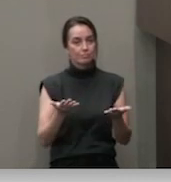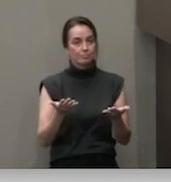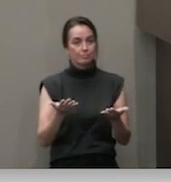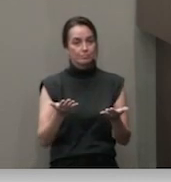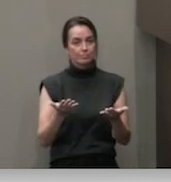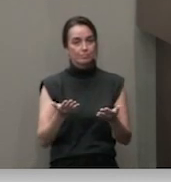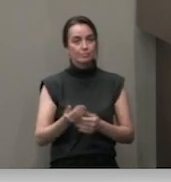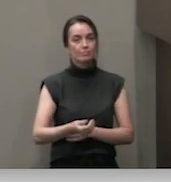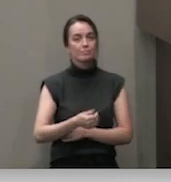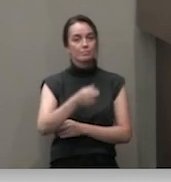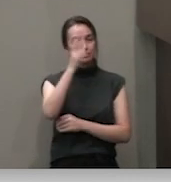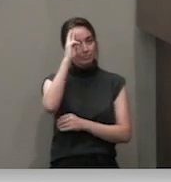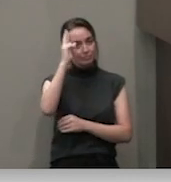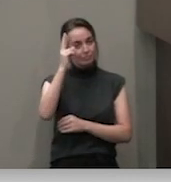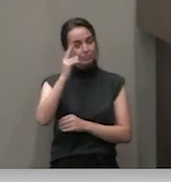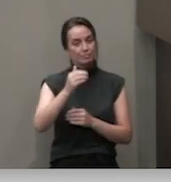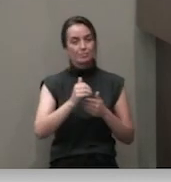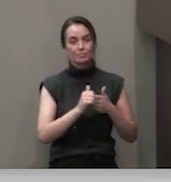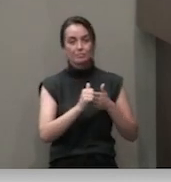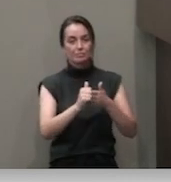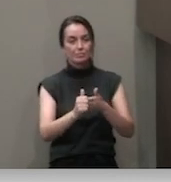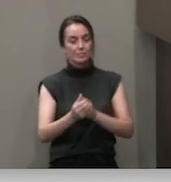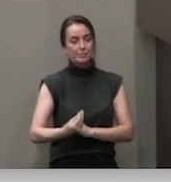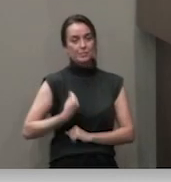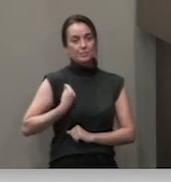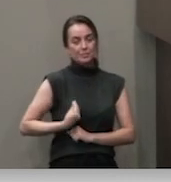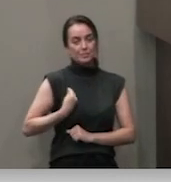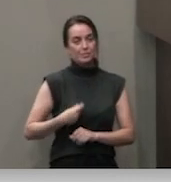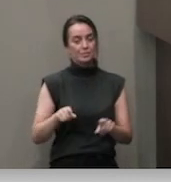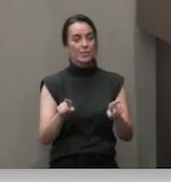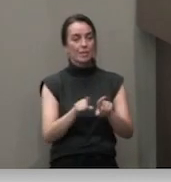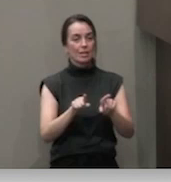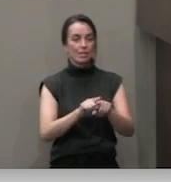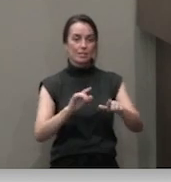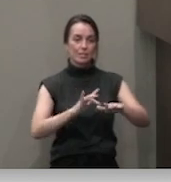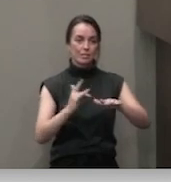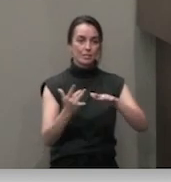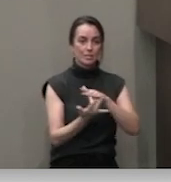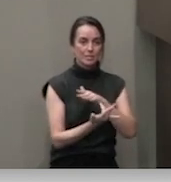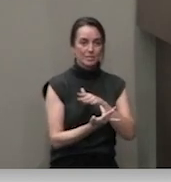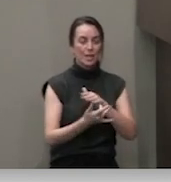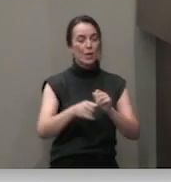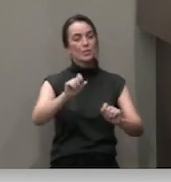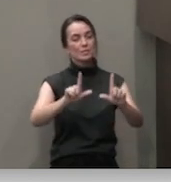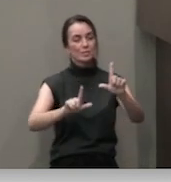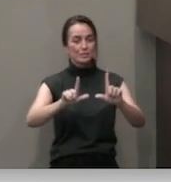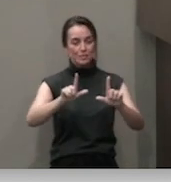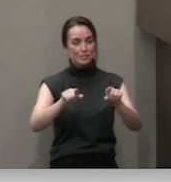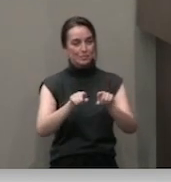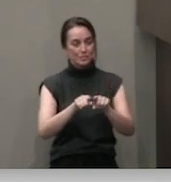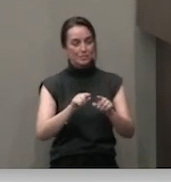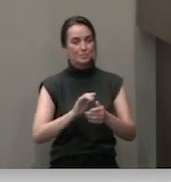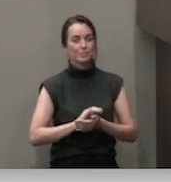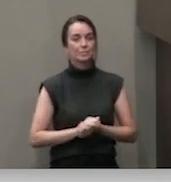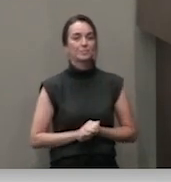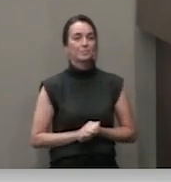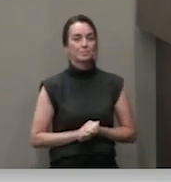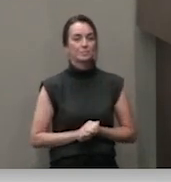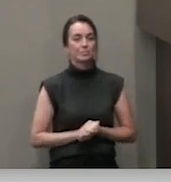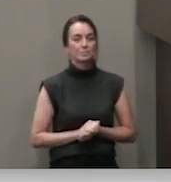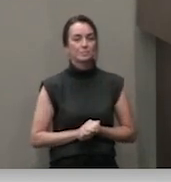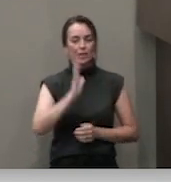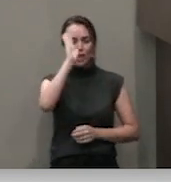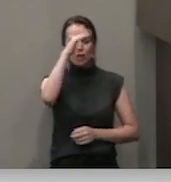senhores que nos acompanham presencialmente pelas redes redes sociais ou pela TV Câmara É com grande